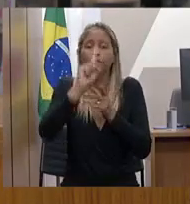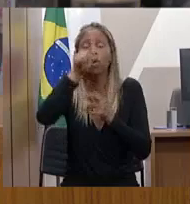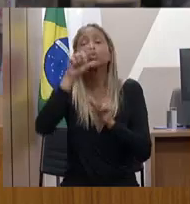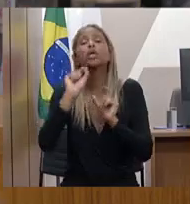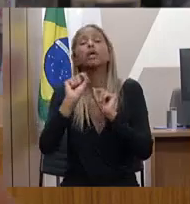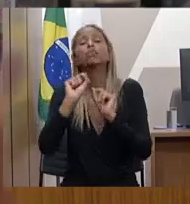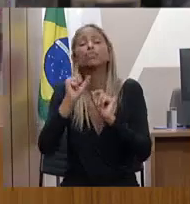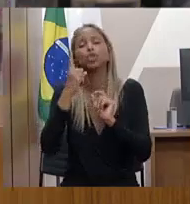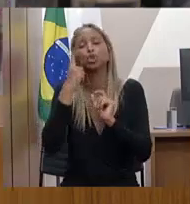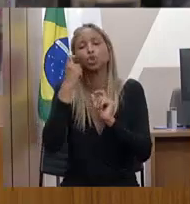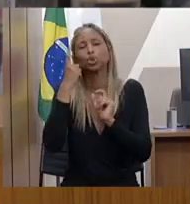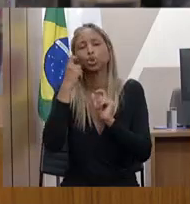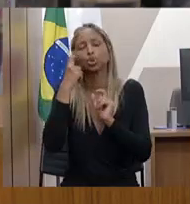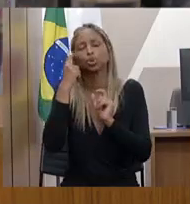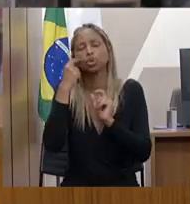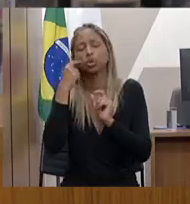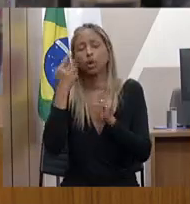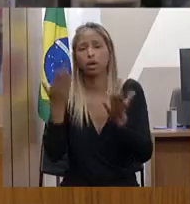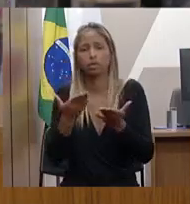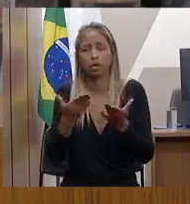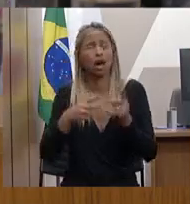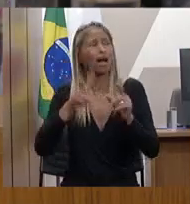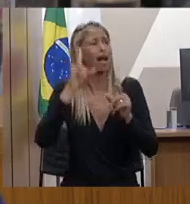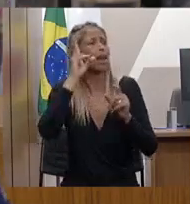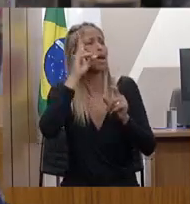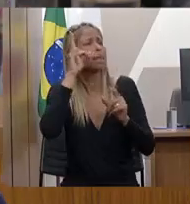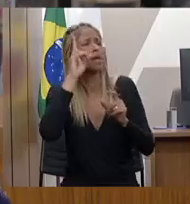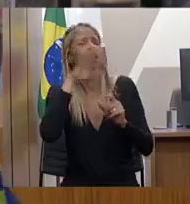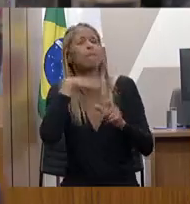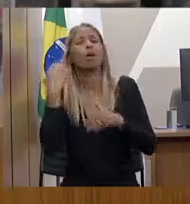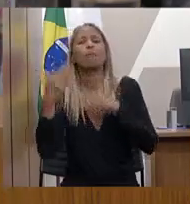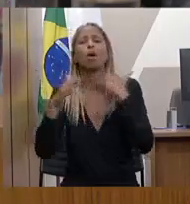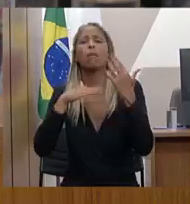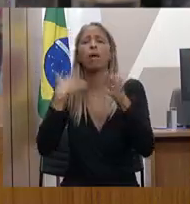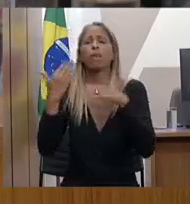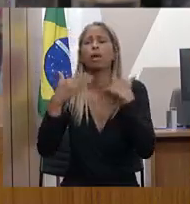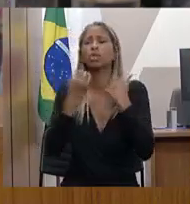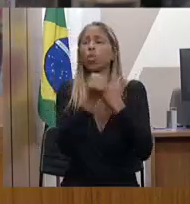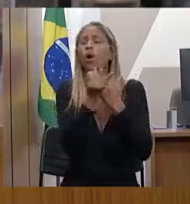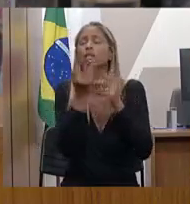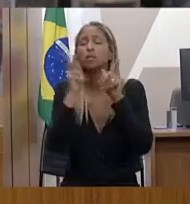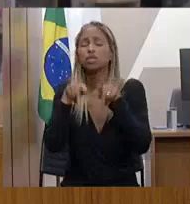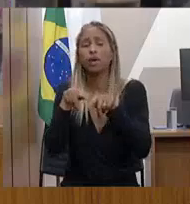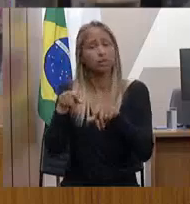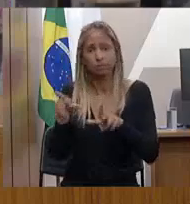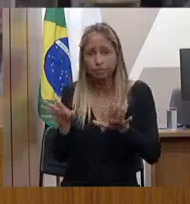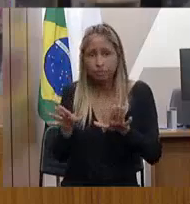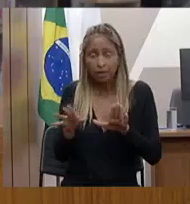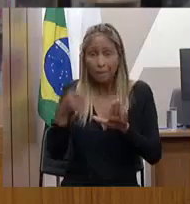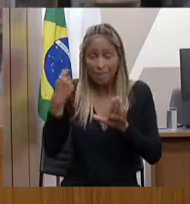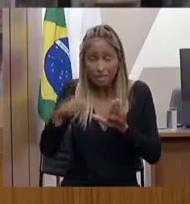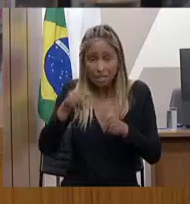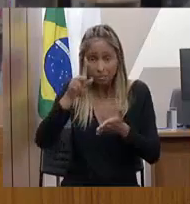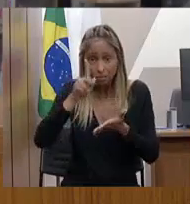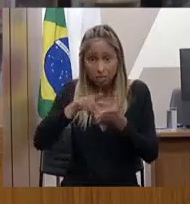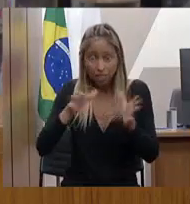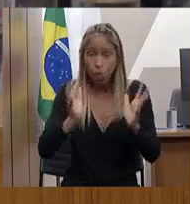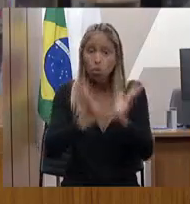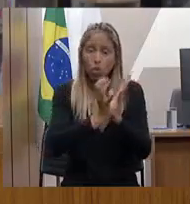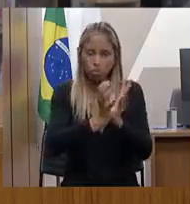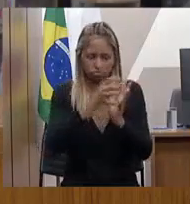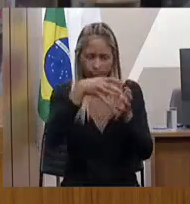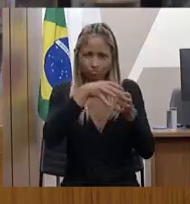para chorar nós vamos estar aqui no outro 28 Lembrando das mortes das vítimas é preciso que a gente crie realmente uma comissão